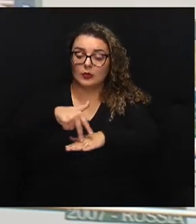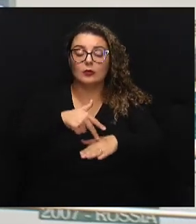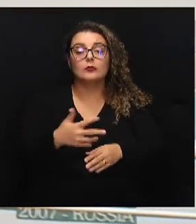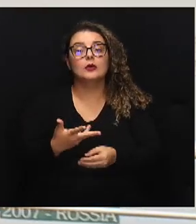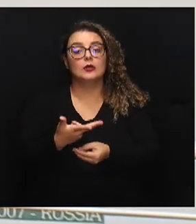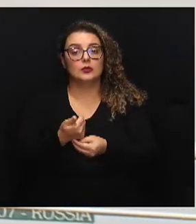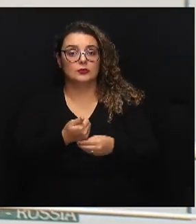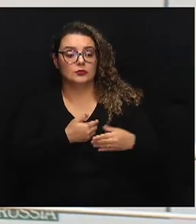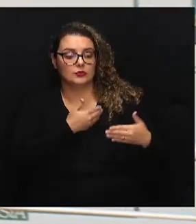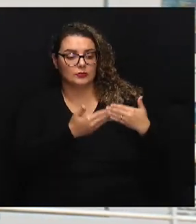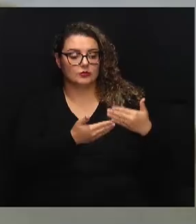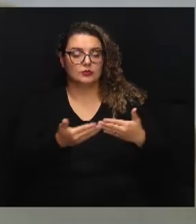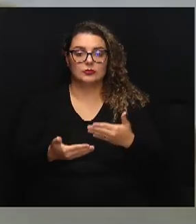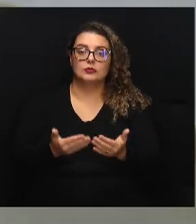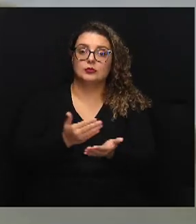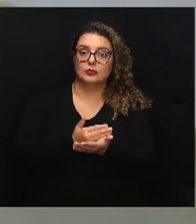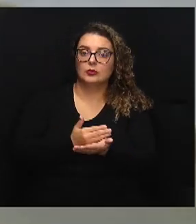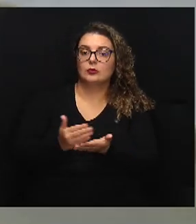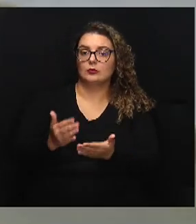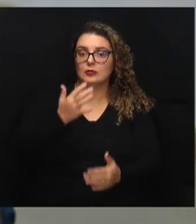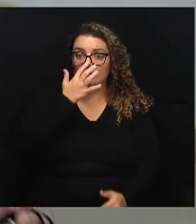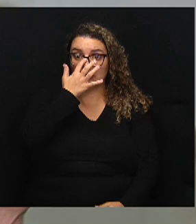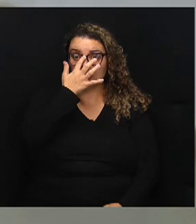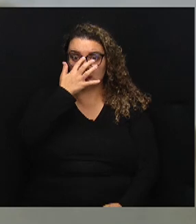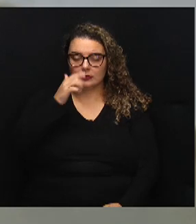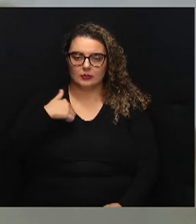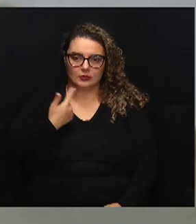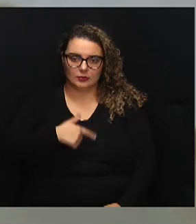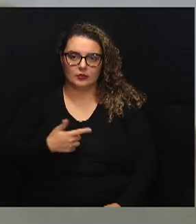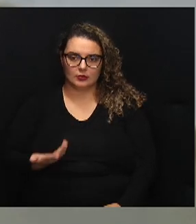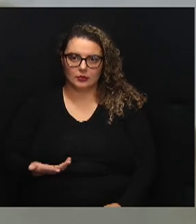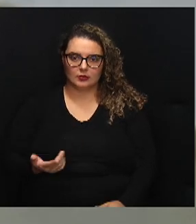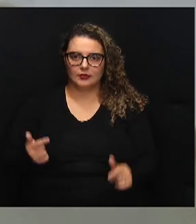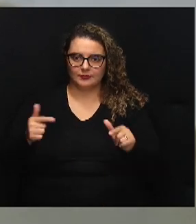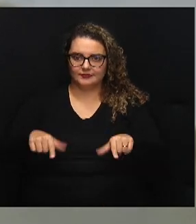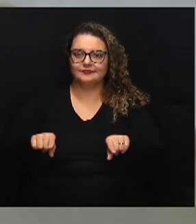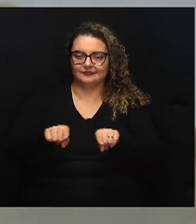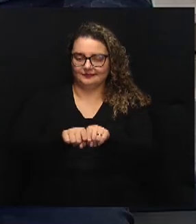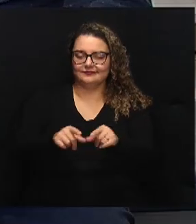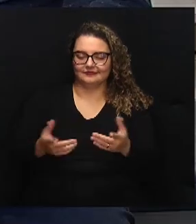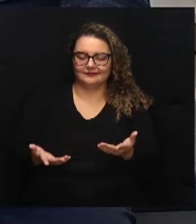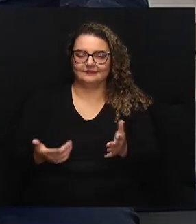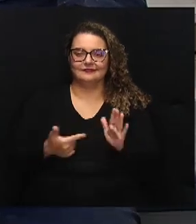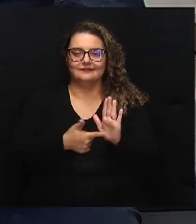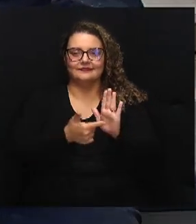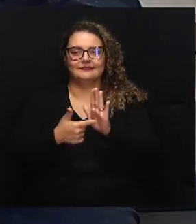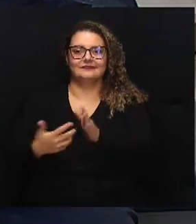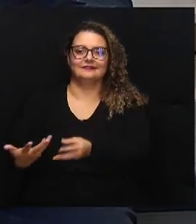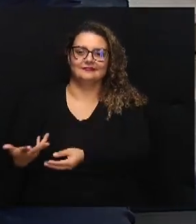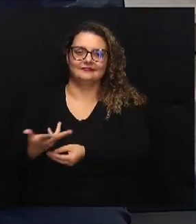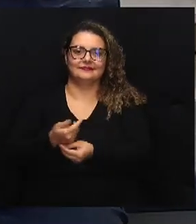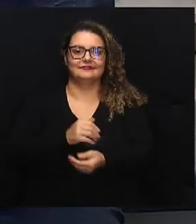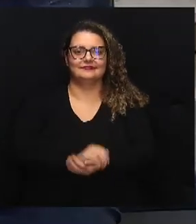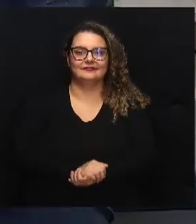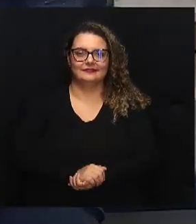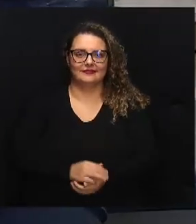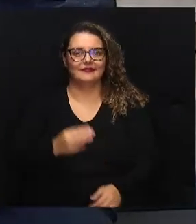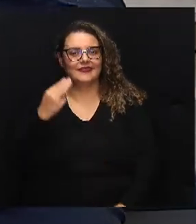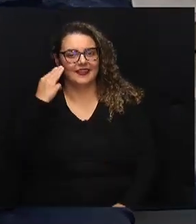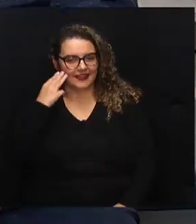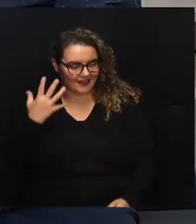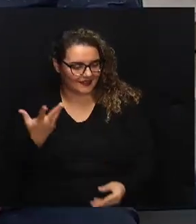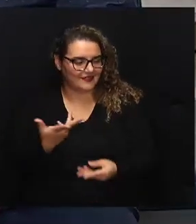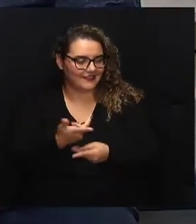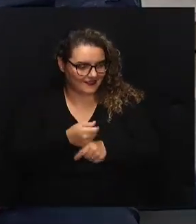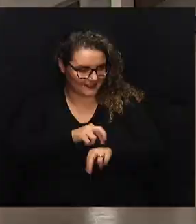sua trajetória, no seu começo. A gente está com esse espaço também para mostrar esses artistas. É um memorial de artes,